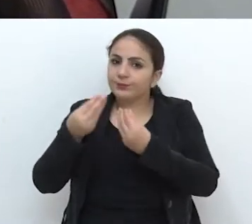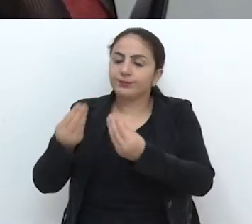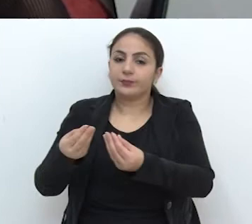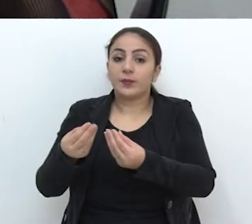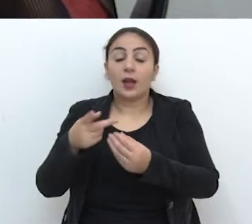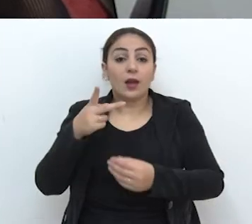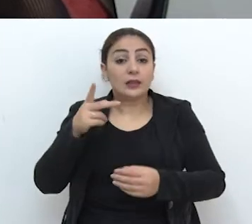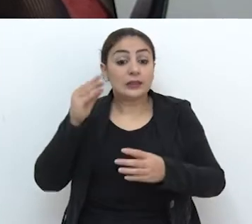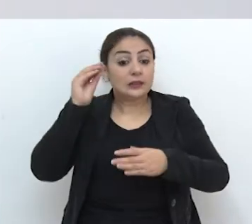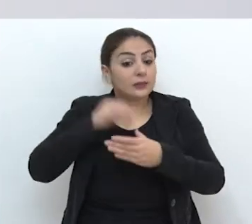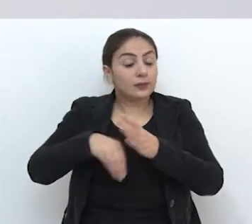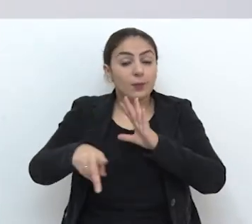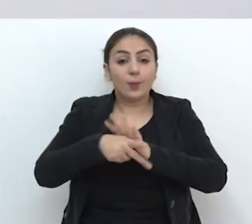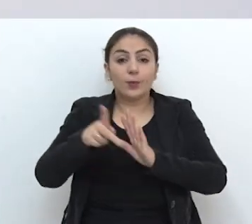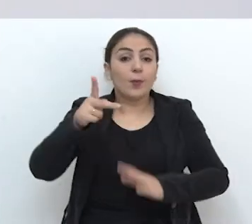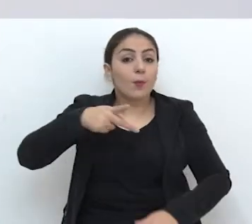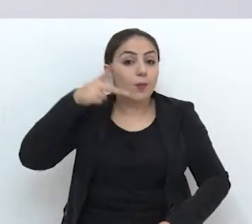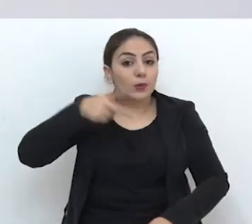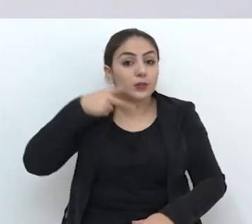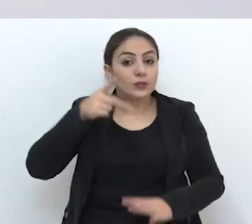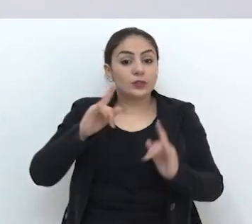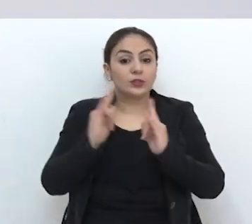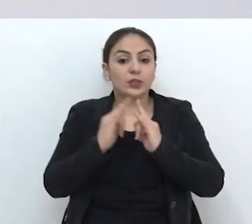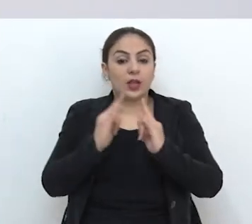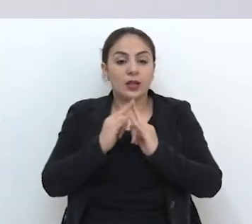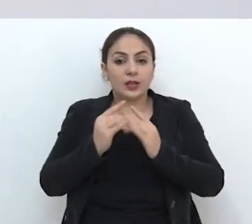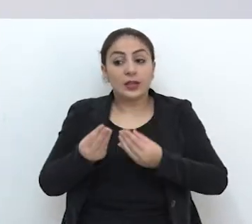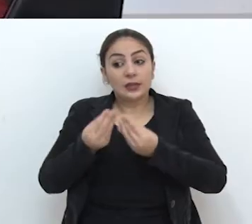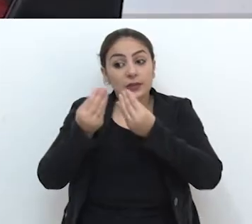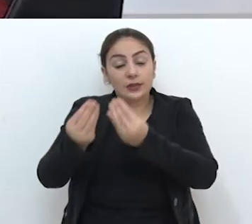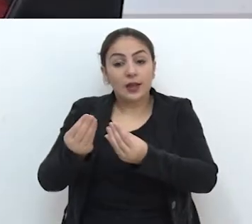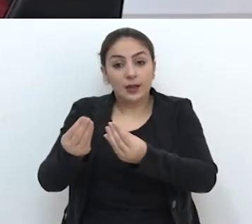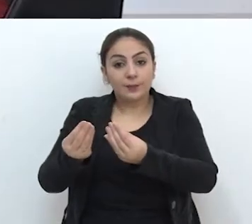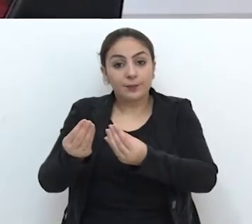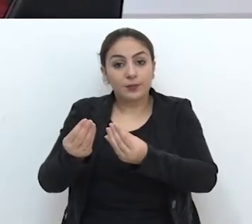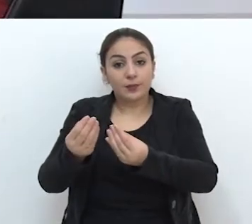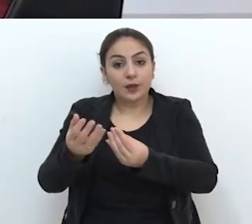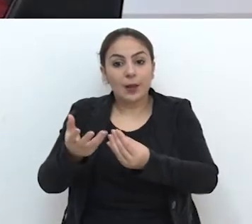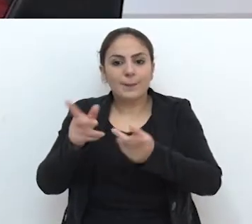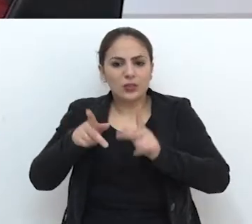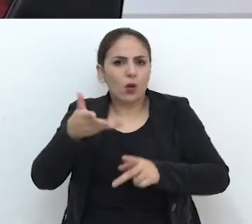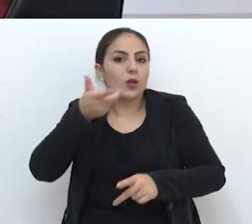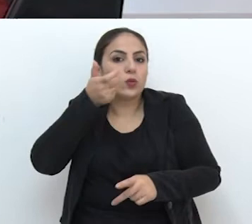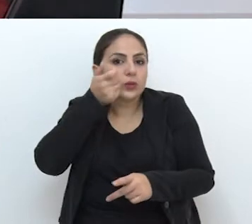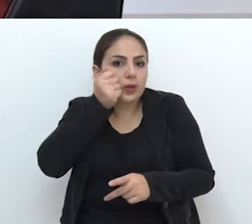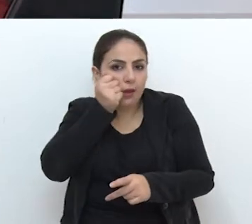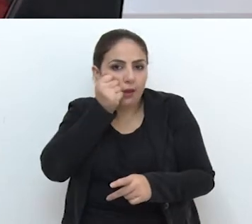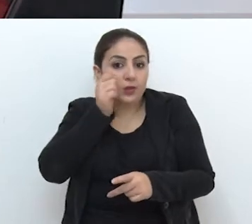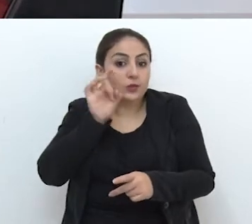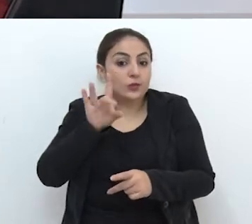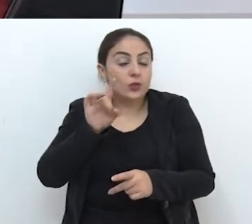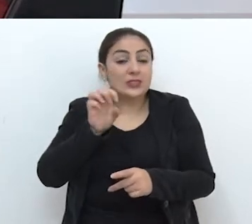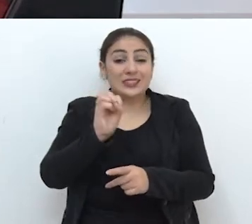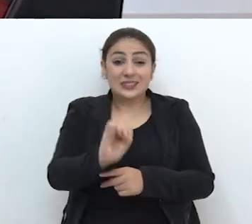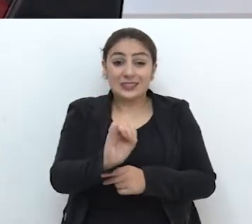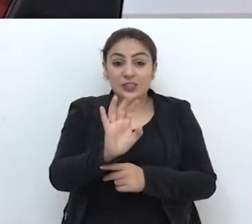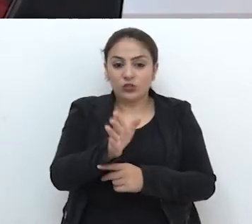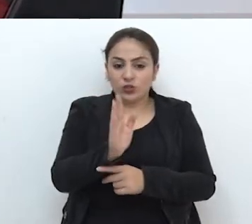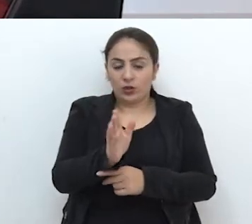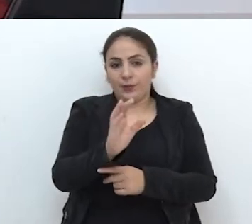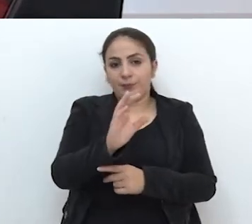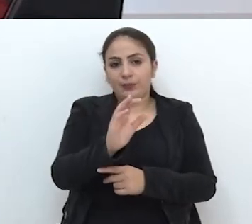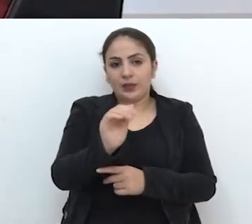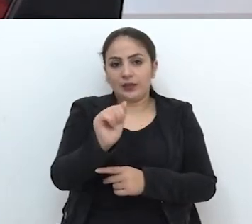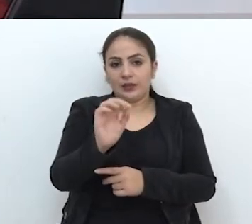da entidade, é em colocar para adoção animais já castrados, animais adultos. Quando o animal é filhote,